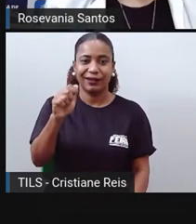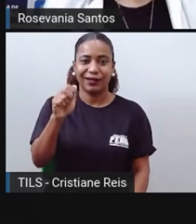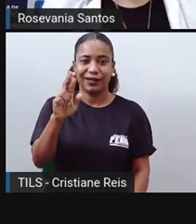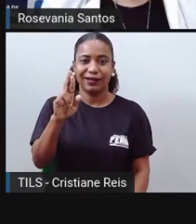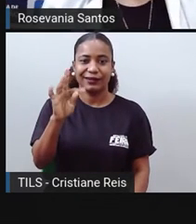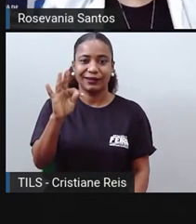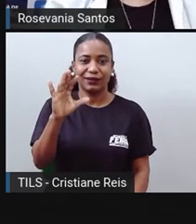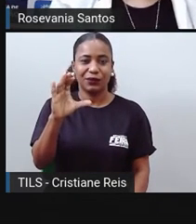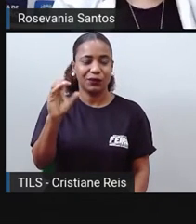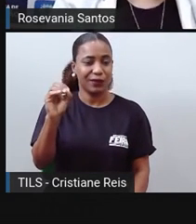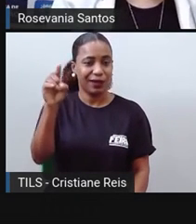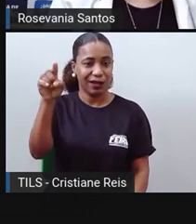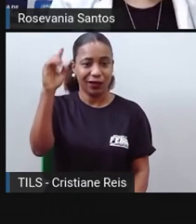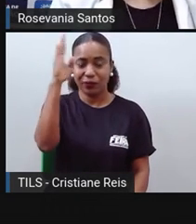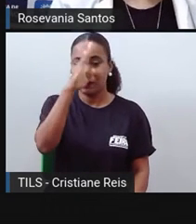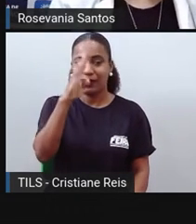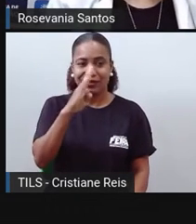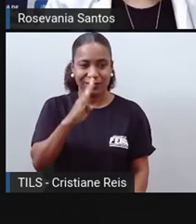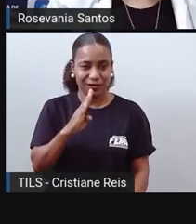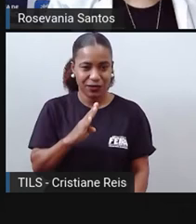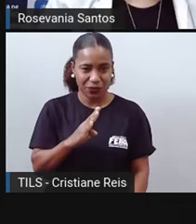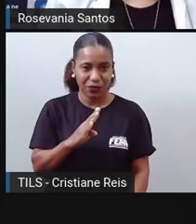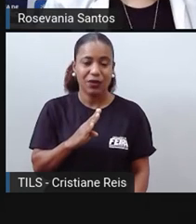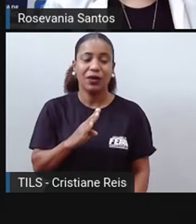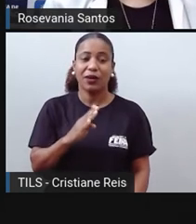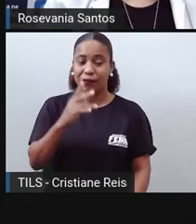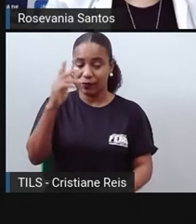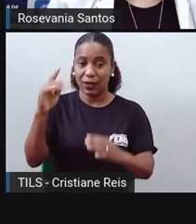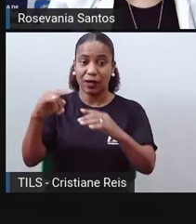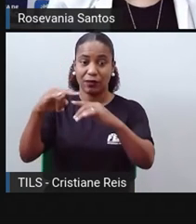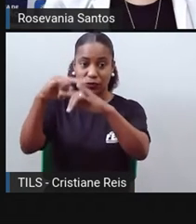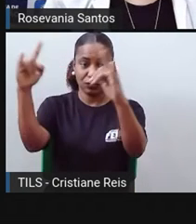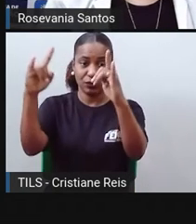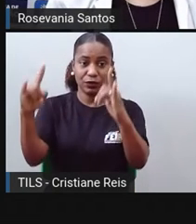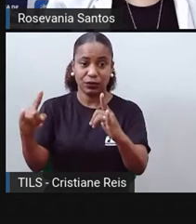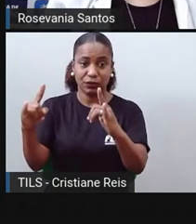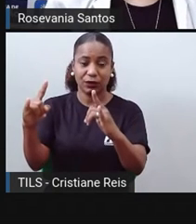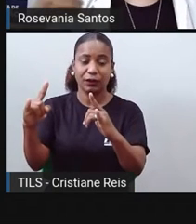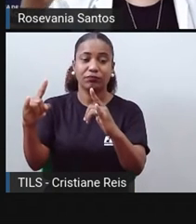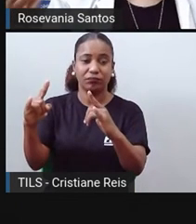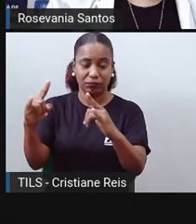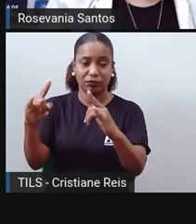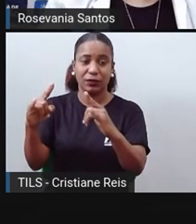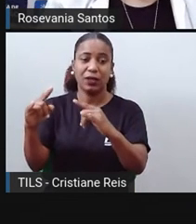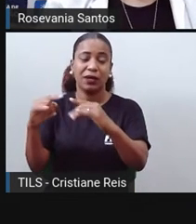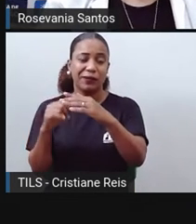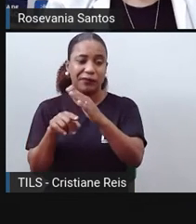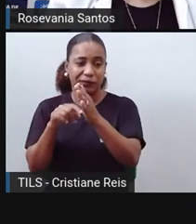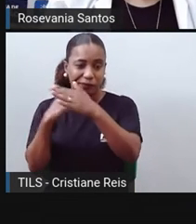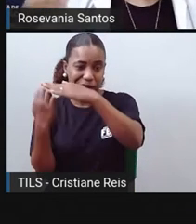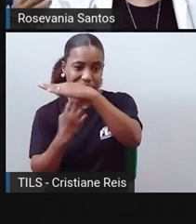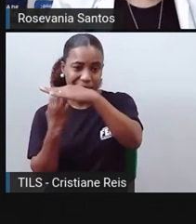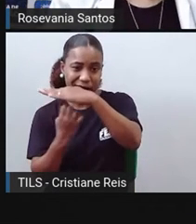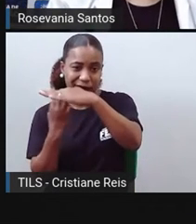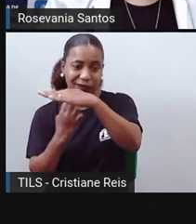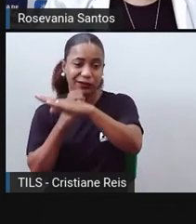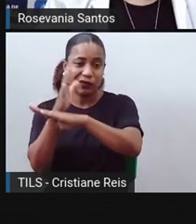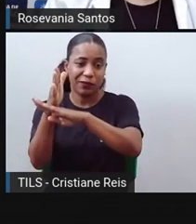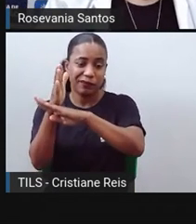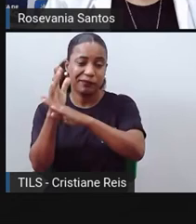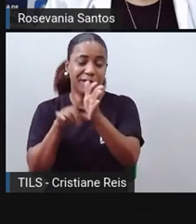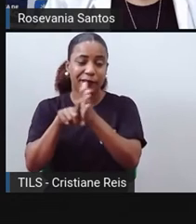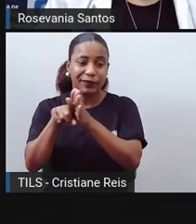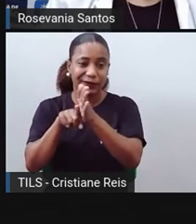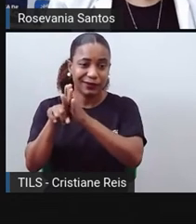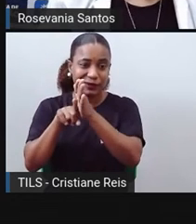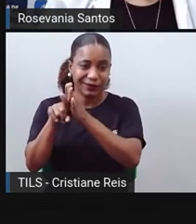de estudos lá durante o período do verão. Eles vão lá, fazem os estudos, né, de solos, a questão do clima,